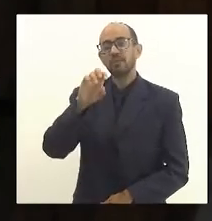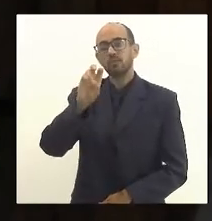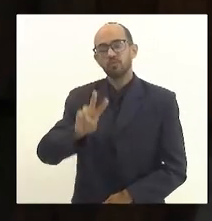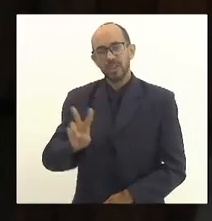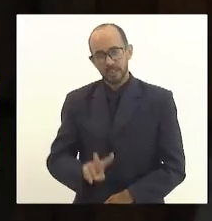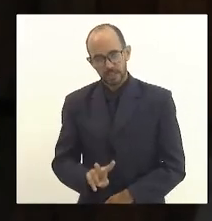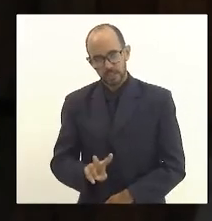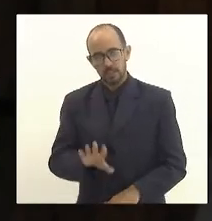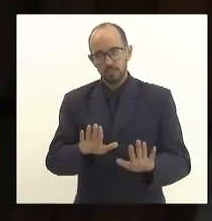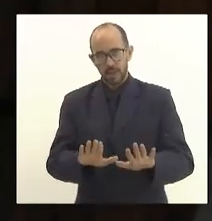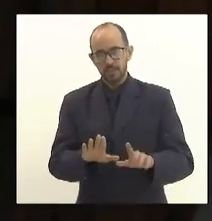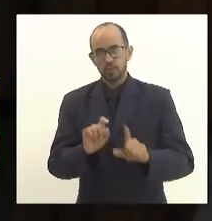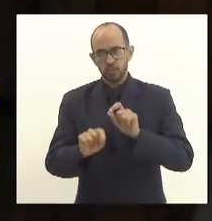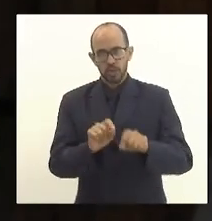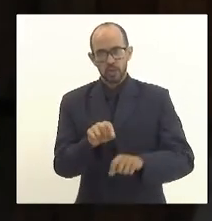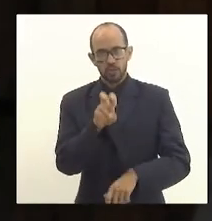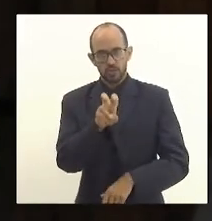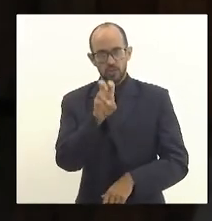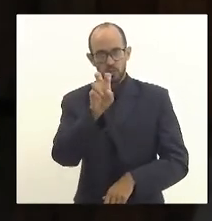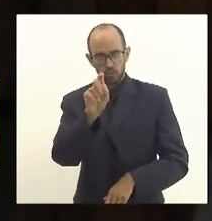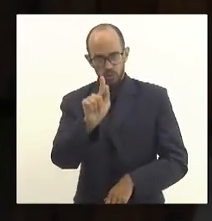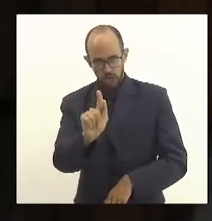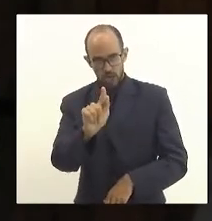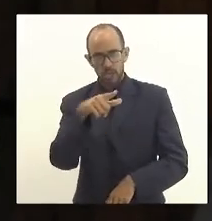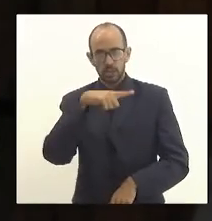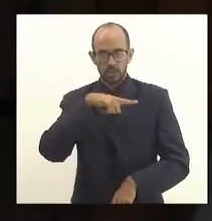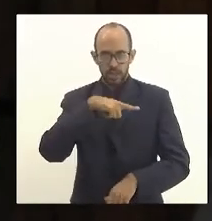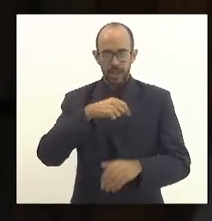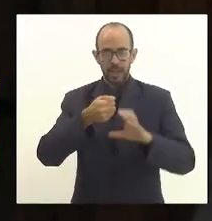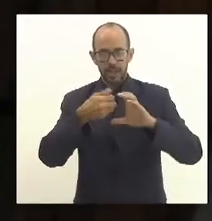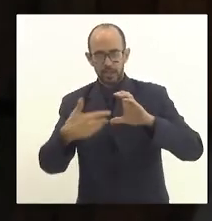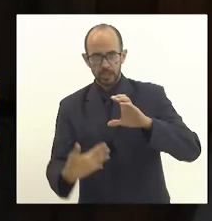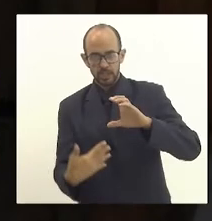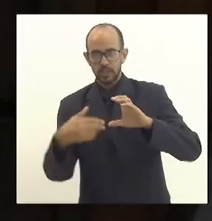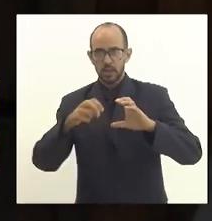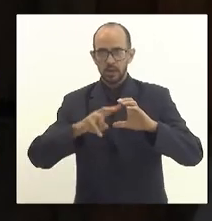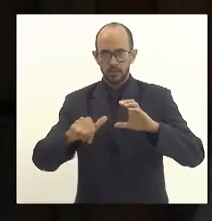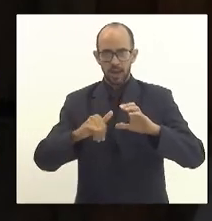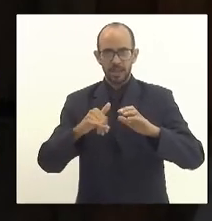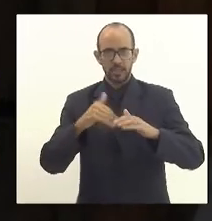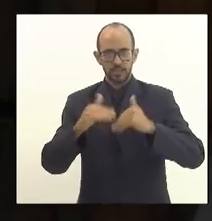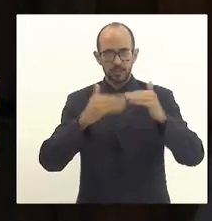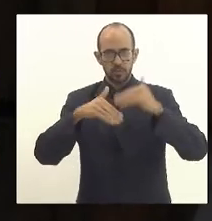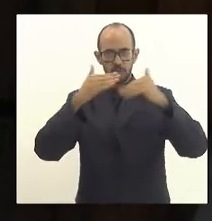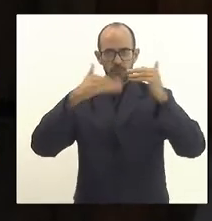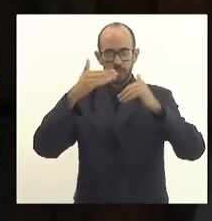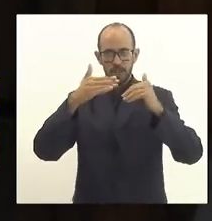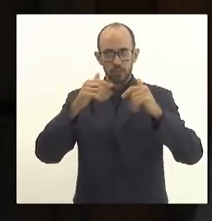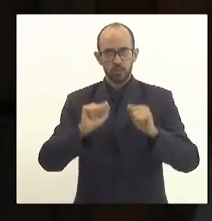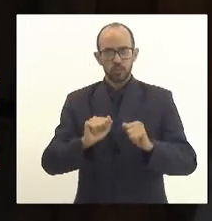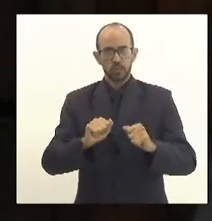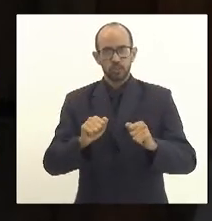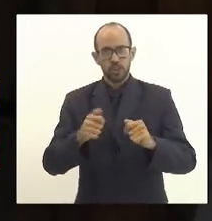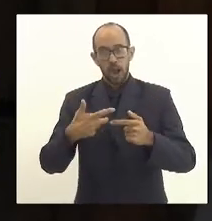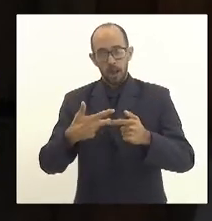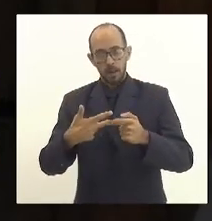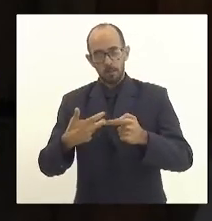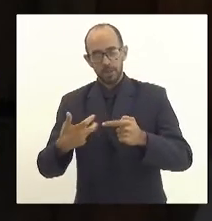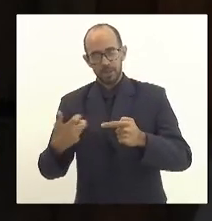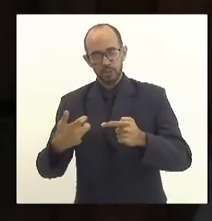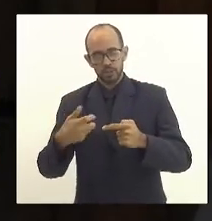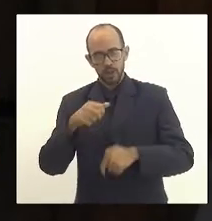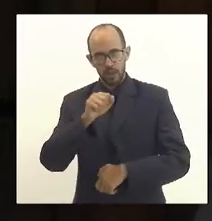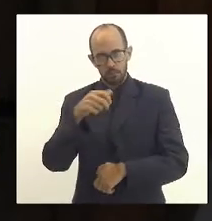Só que o 5G ele traz algumas características que vai habilitar desenvolvimento de aplicações